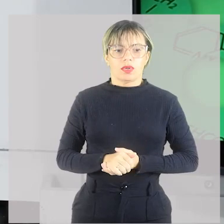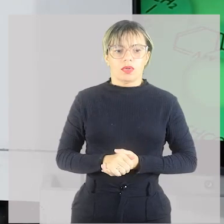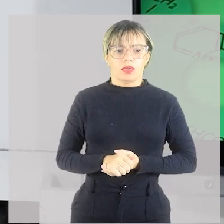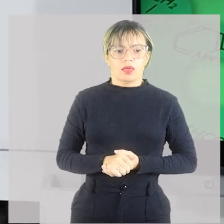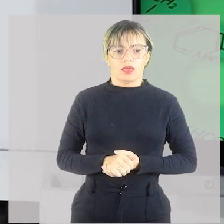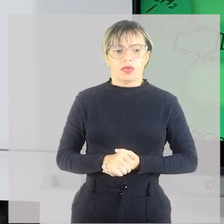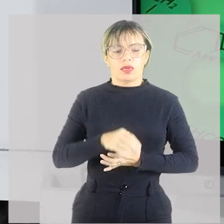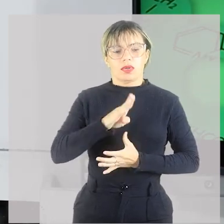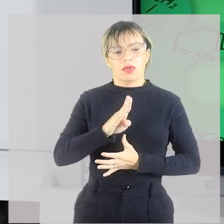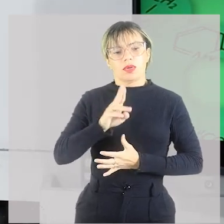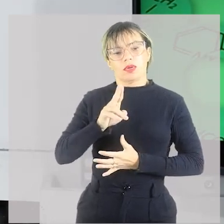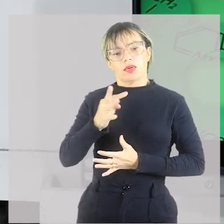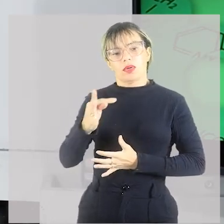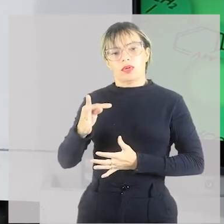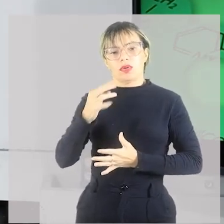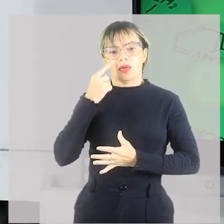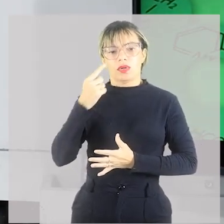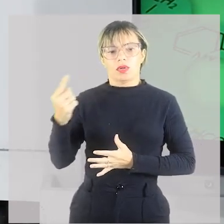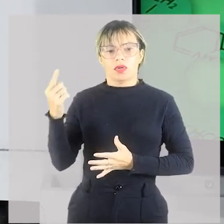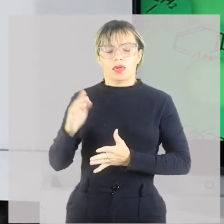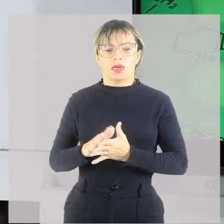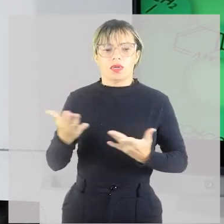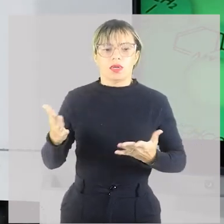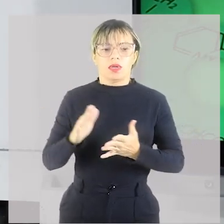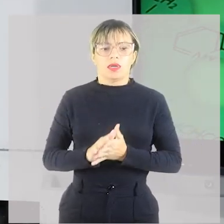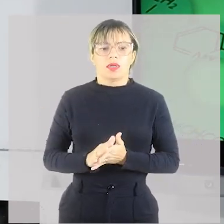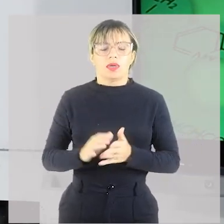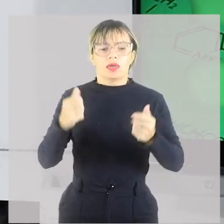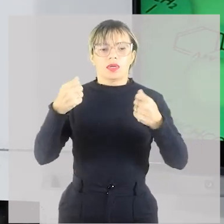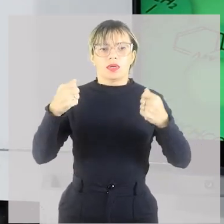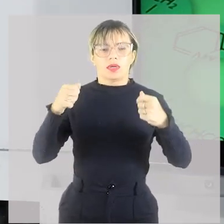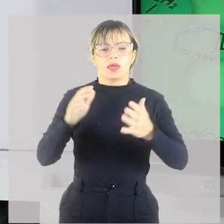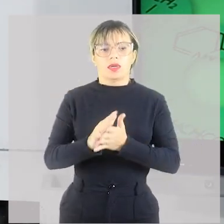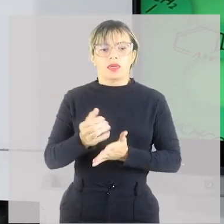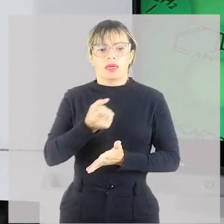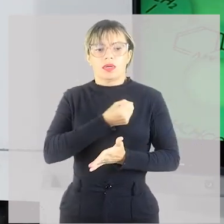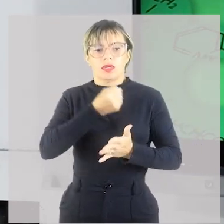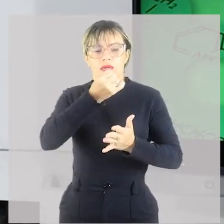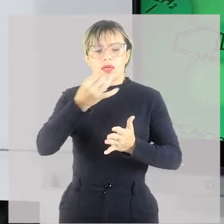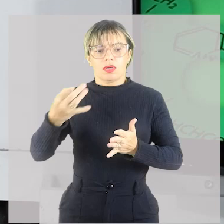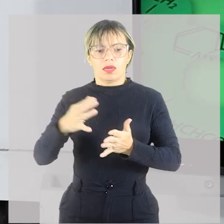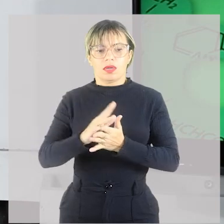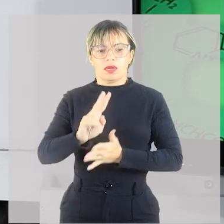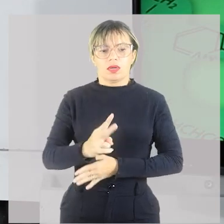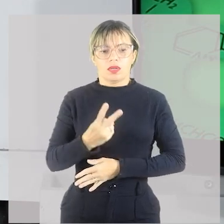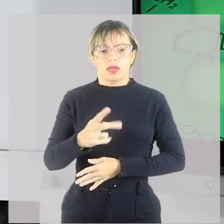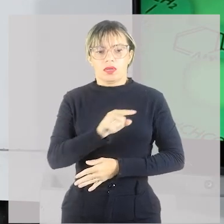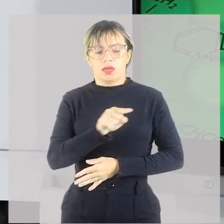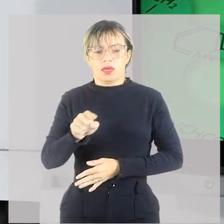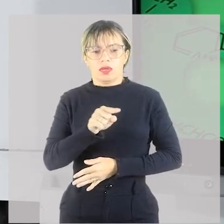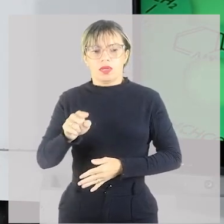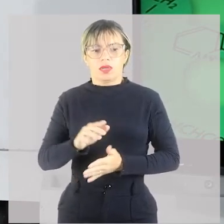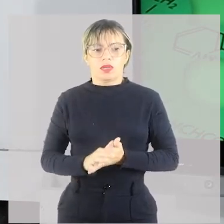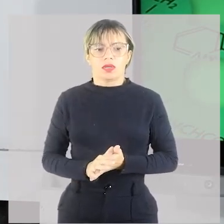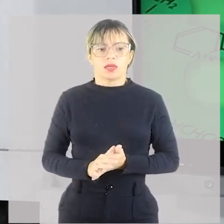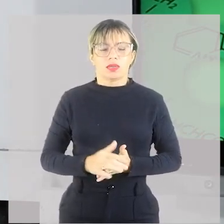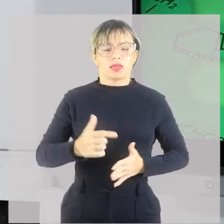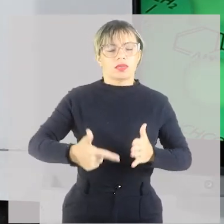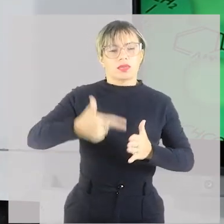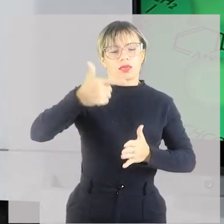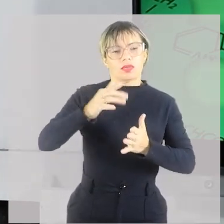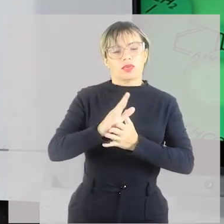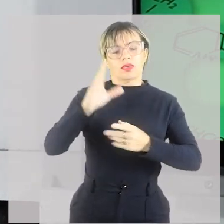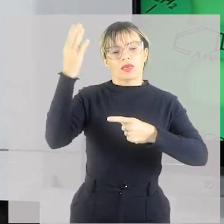1, 2, 3, 4. Eu preciso numerar a cadeia. But. No segundo carbono eu tenho uma dupla. Então eu